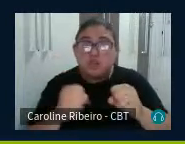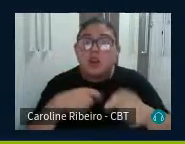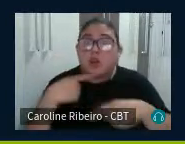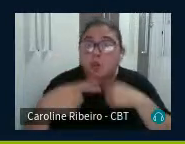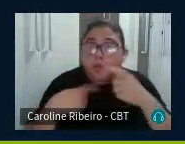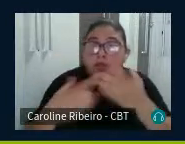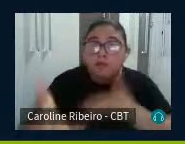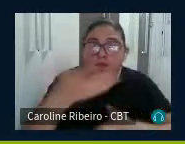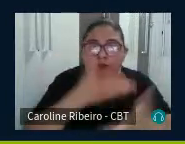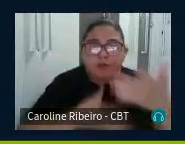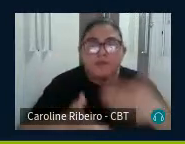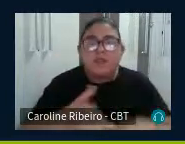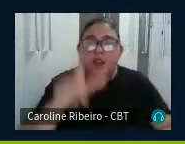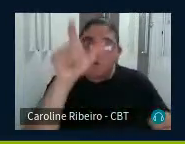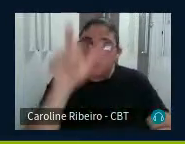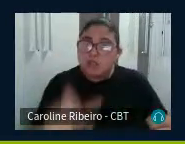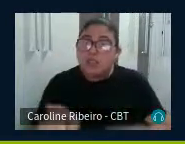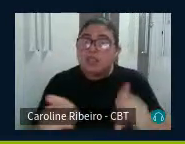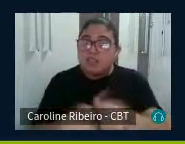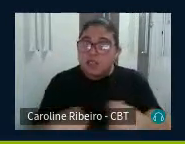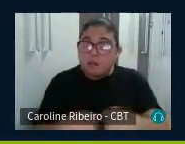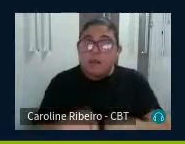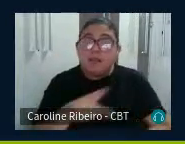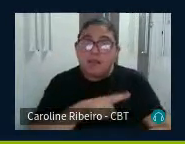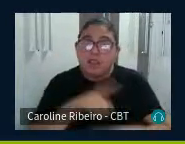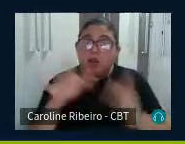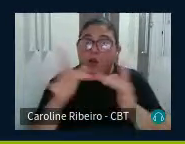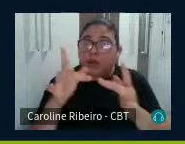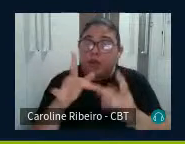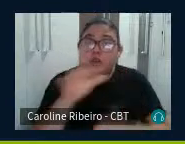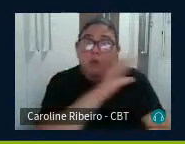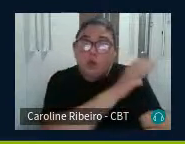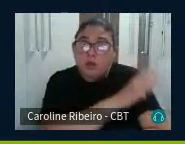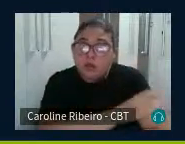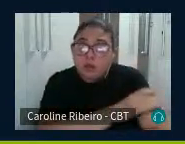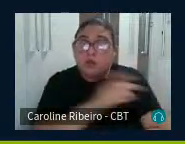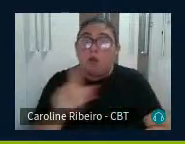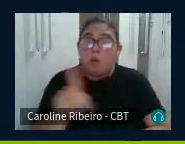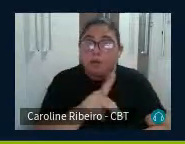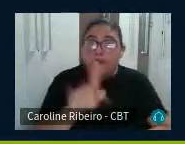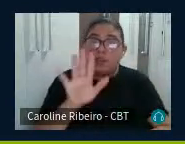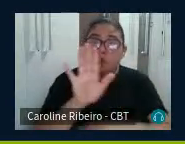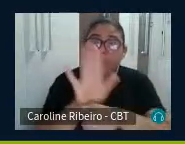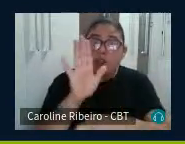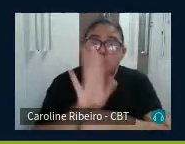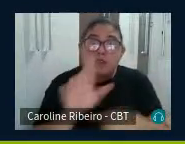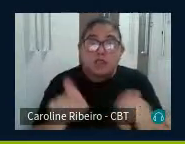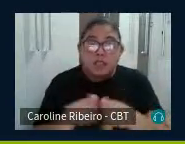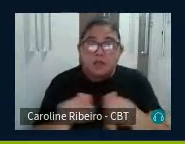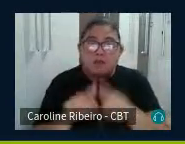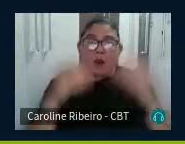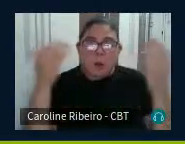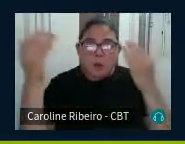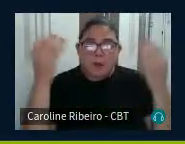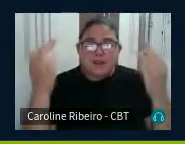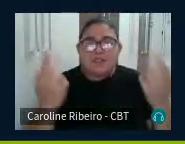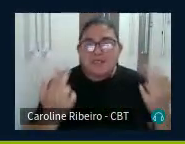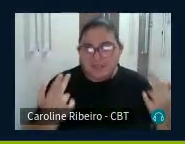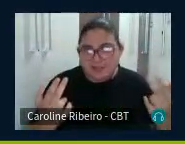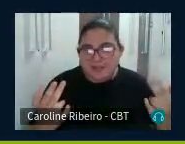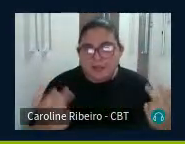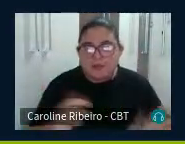muito contato com os professores, coordenadores, e sempre estão dispostos a ajudá-los. A relação com os